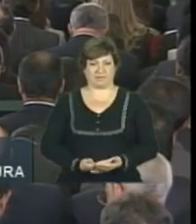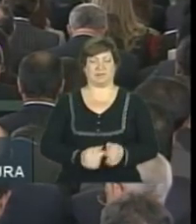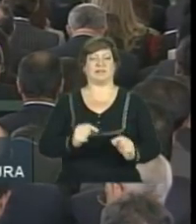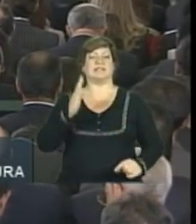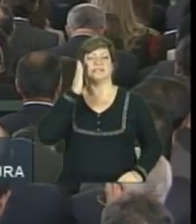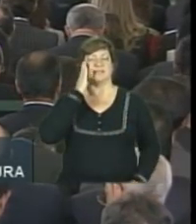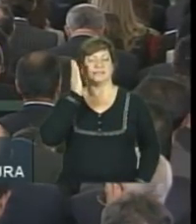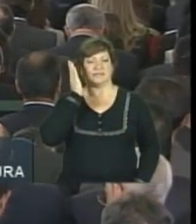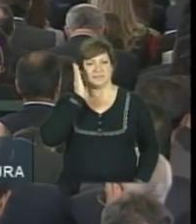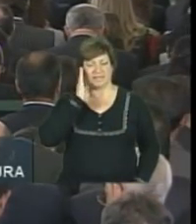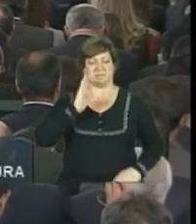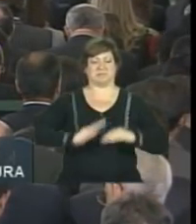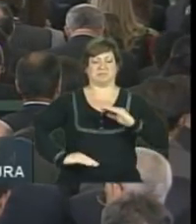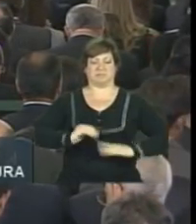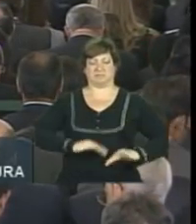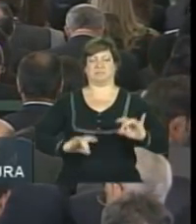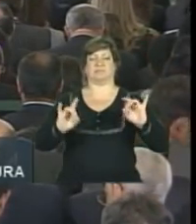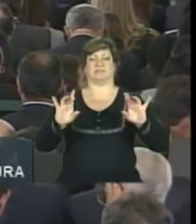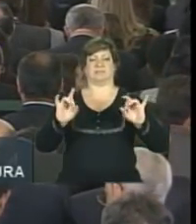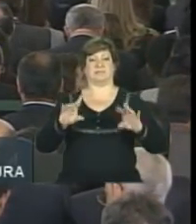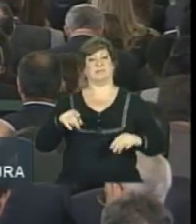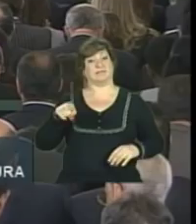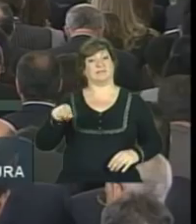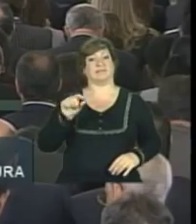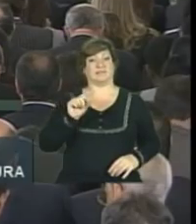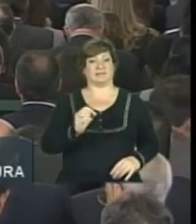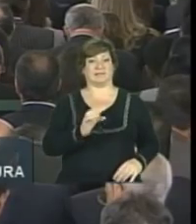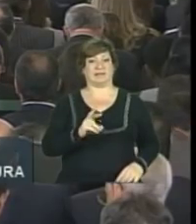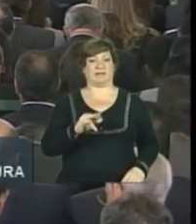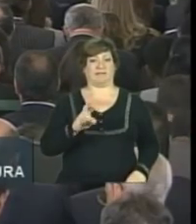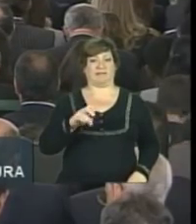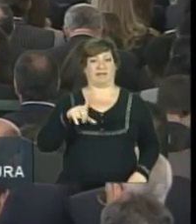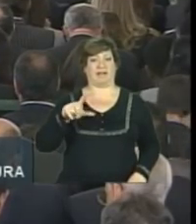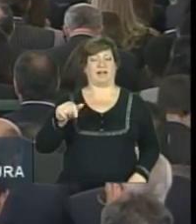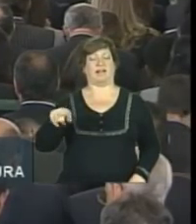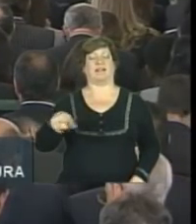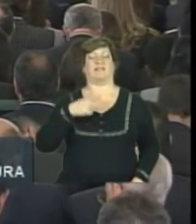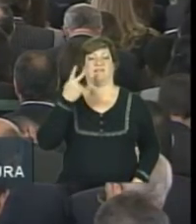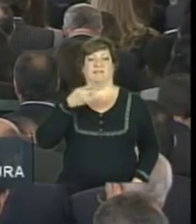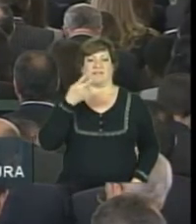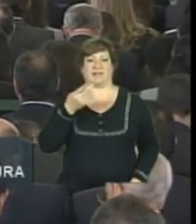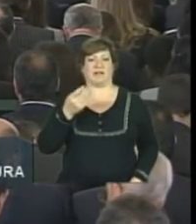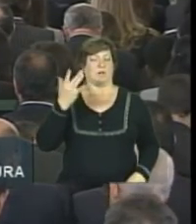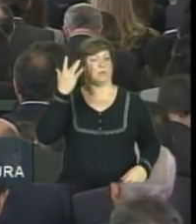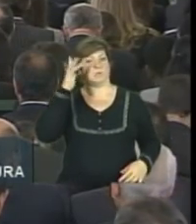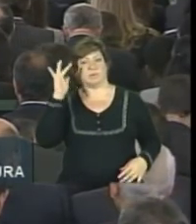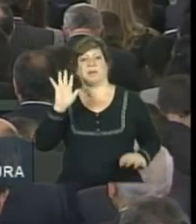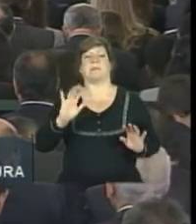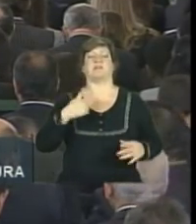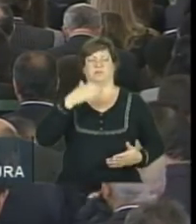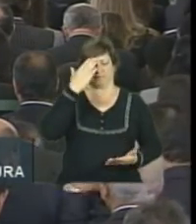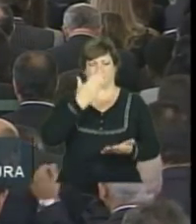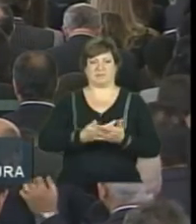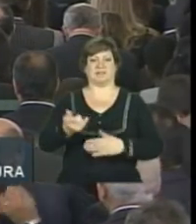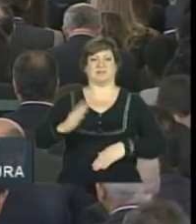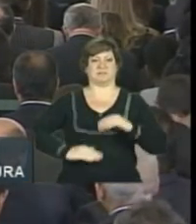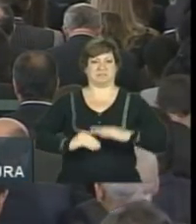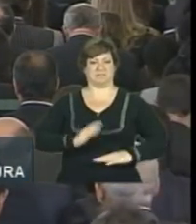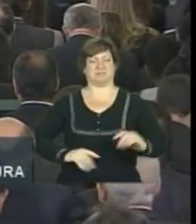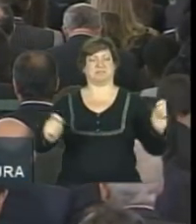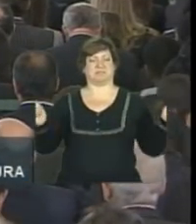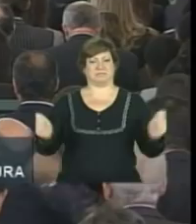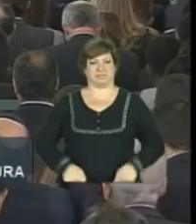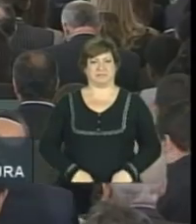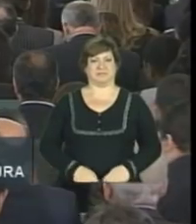das qualificações, apesar da modéstia, do senador Crivella, ministro da Pesca e da Aquicultura.